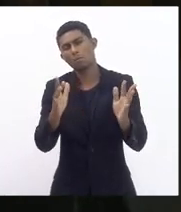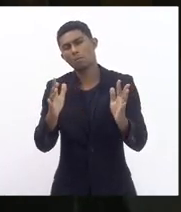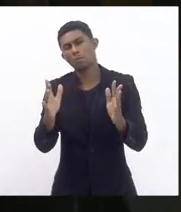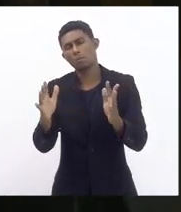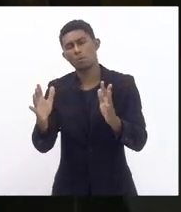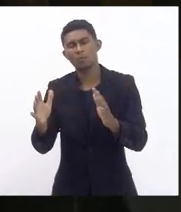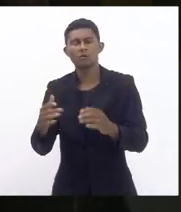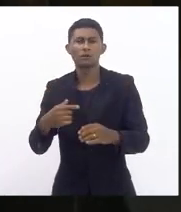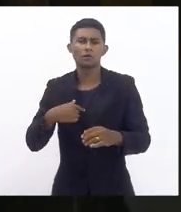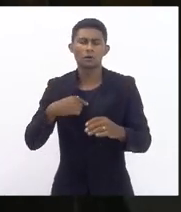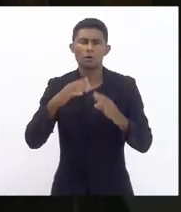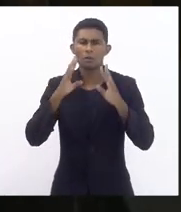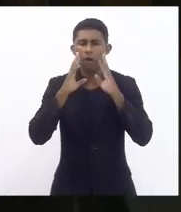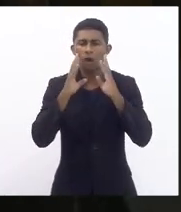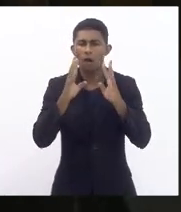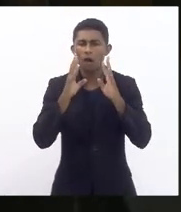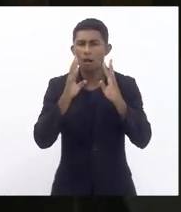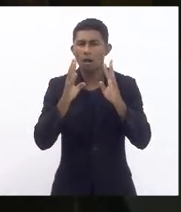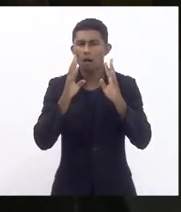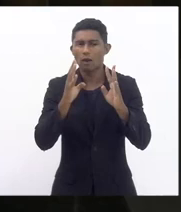e procurava